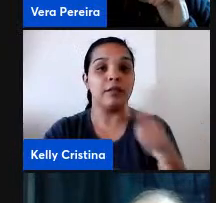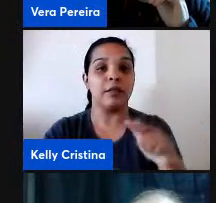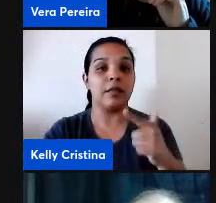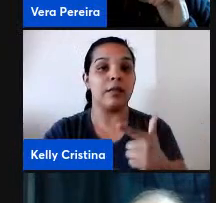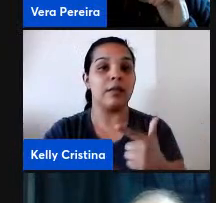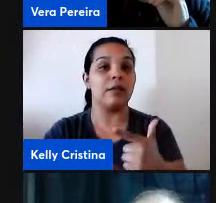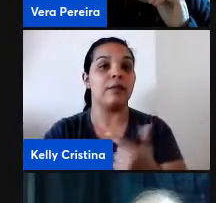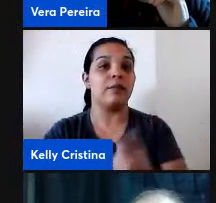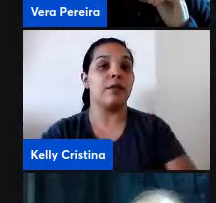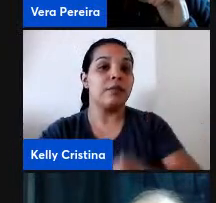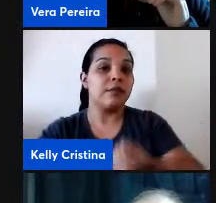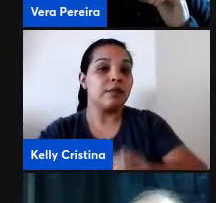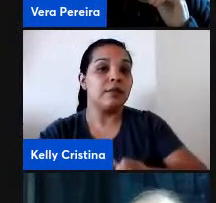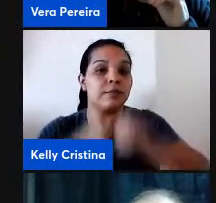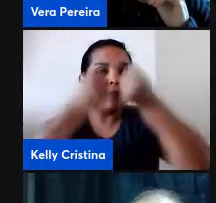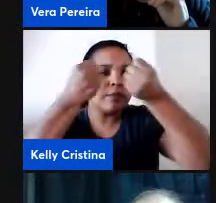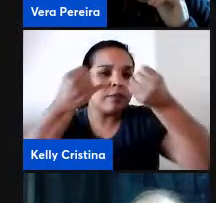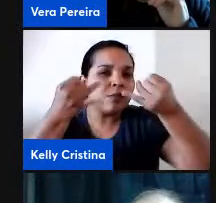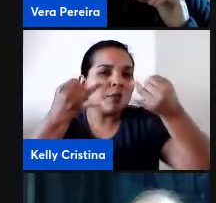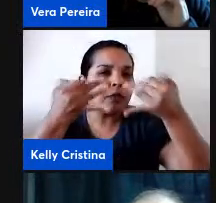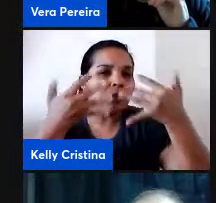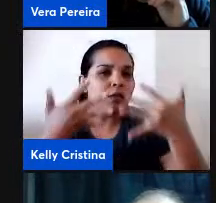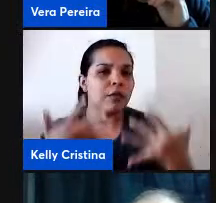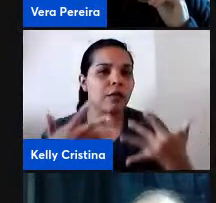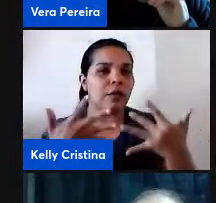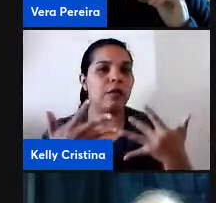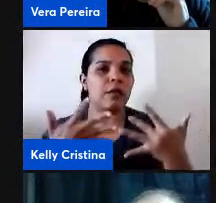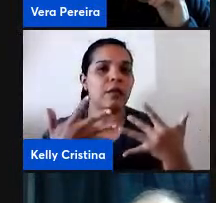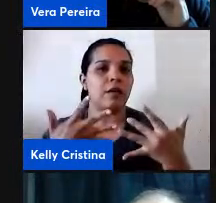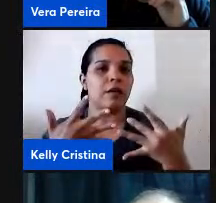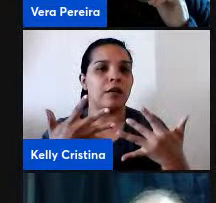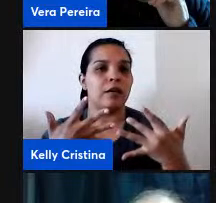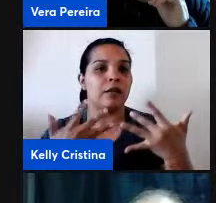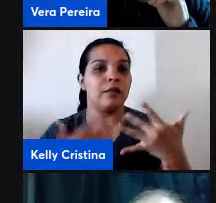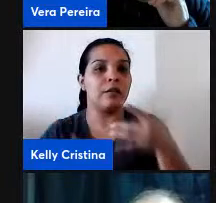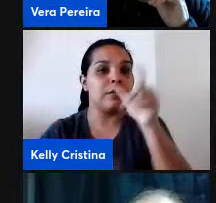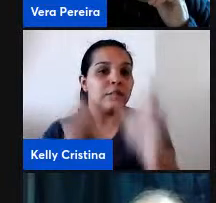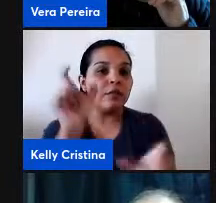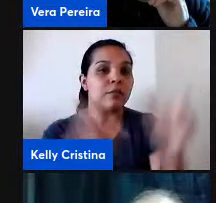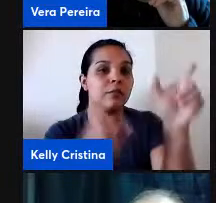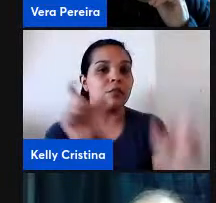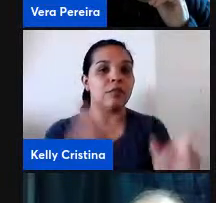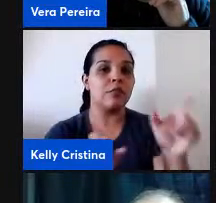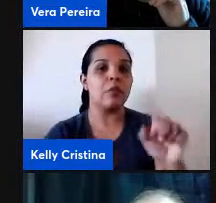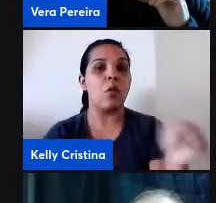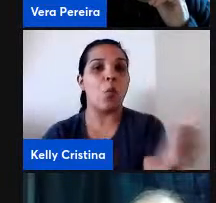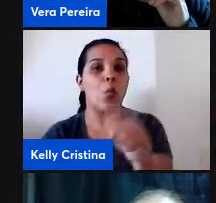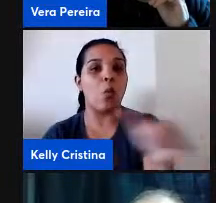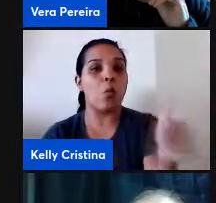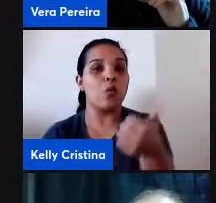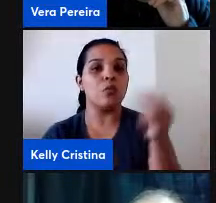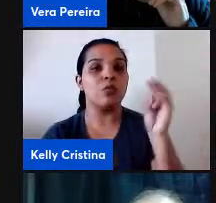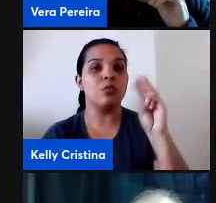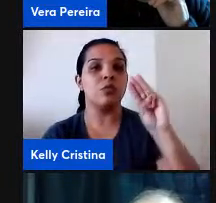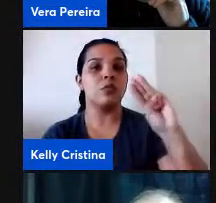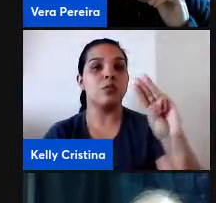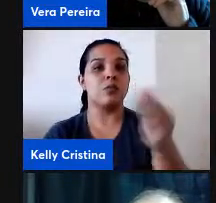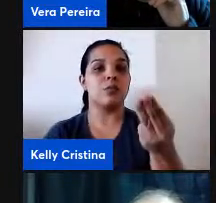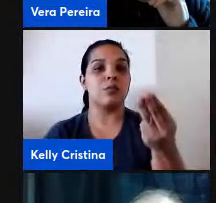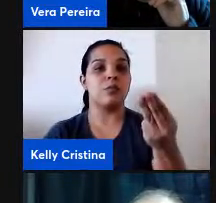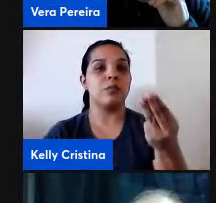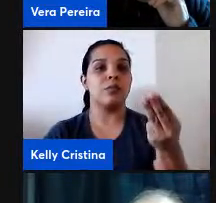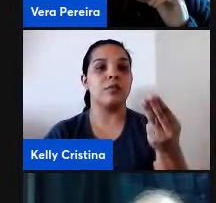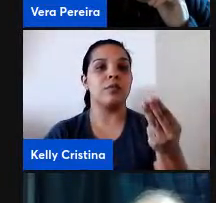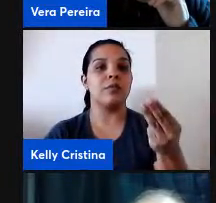a respeito dessas pessoas, desses 11 milhões de brasileiros